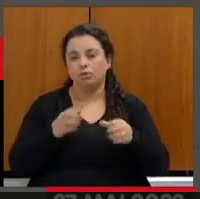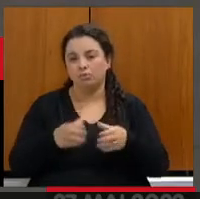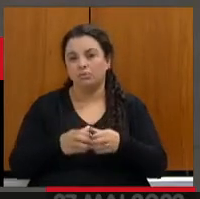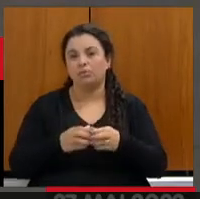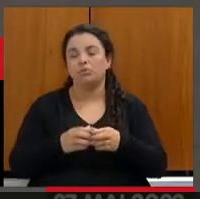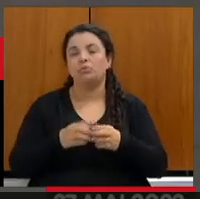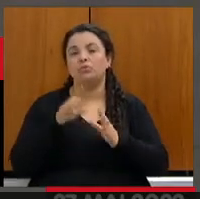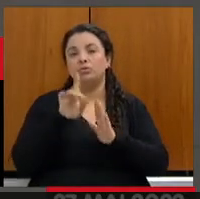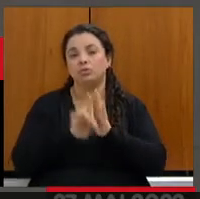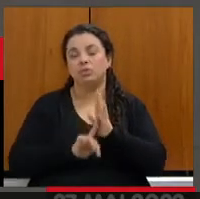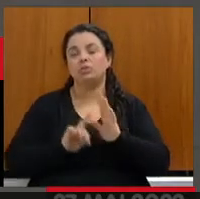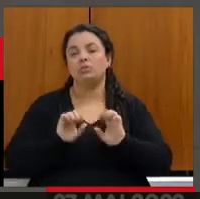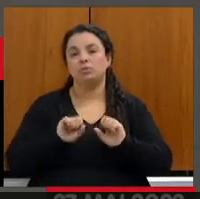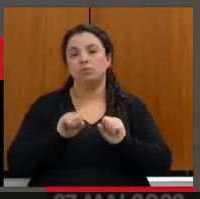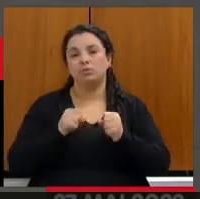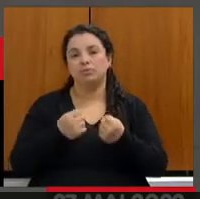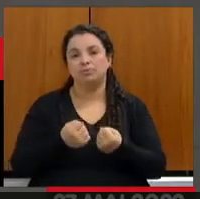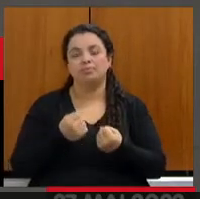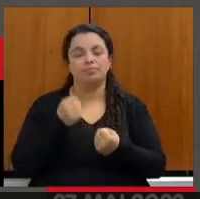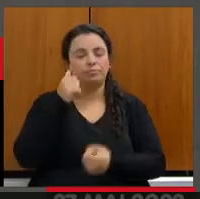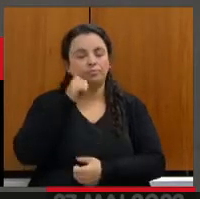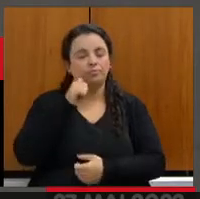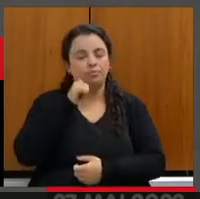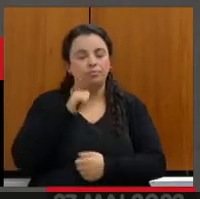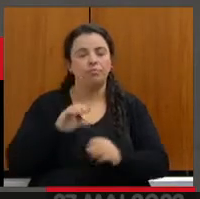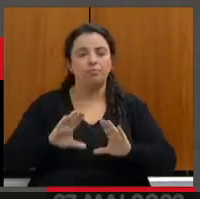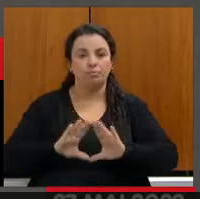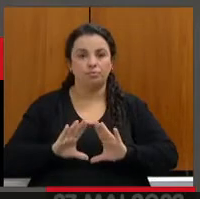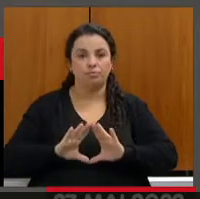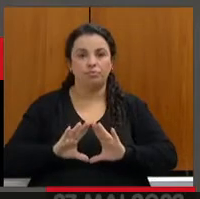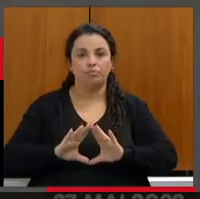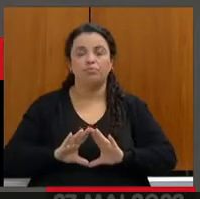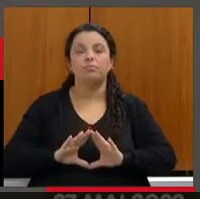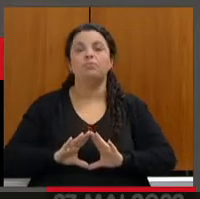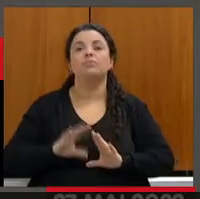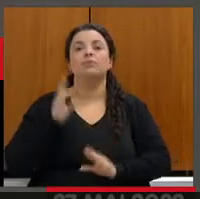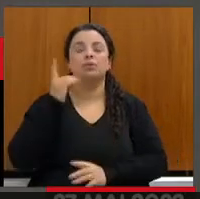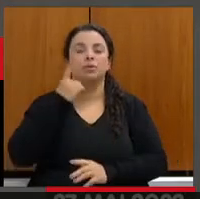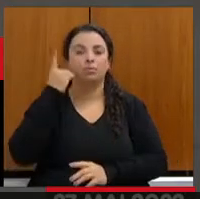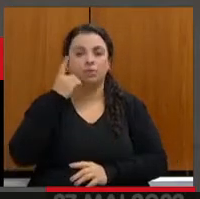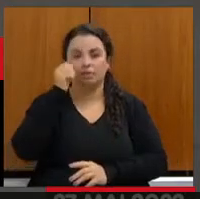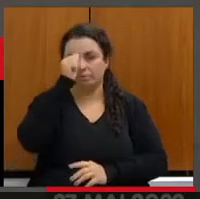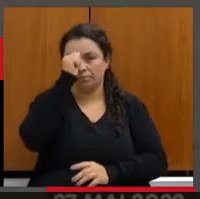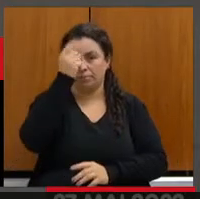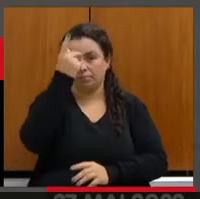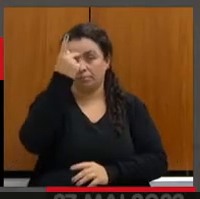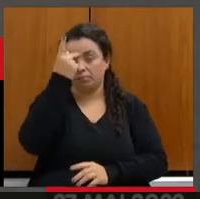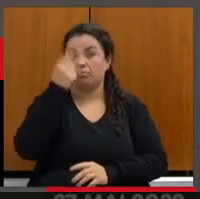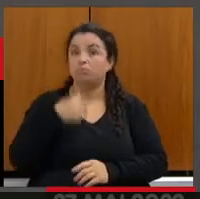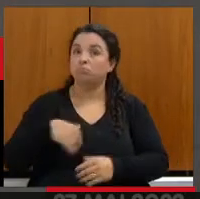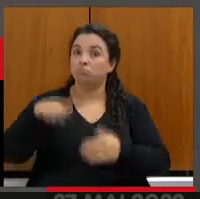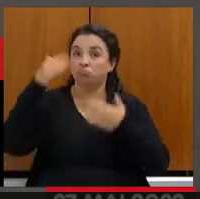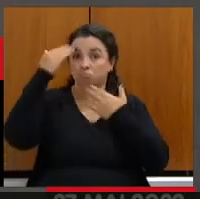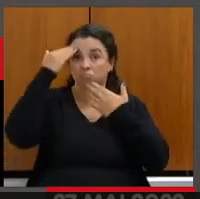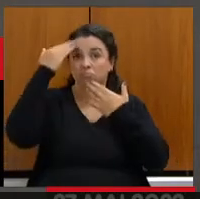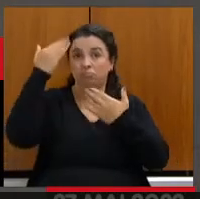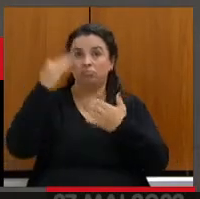da Assembleia Legislativa do Estado de Minas Gerais deputada Ana Paula Siqueira para os agradecimentos